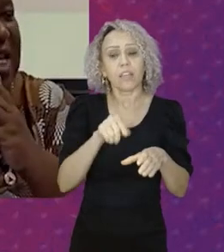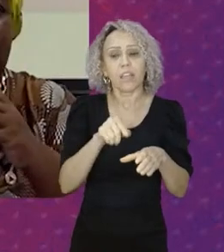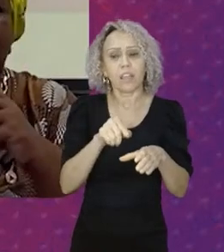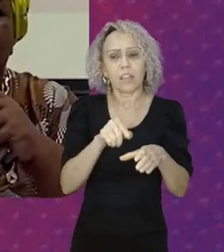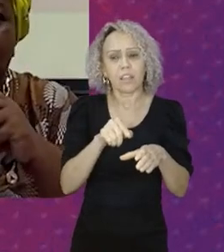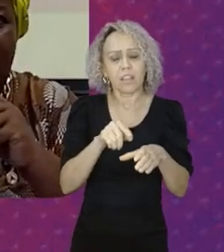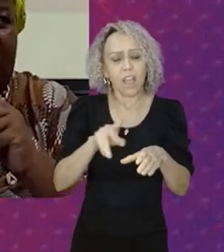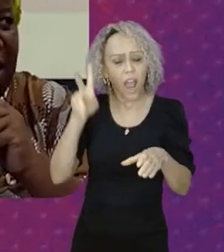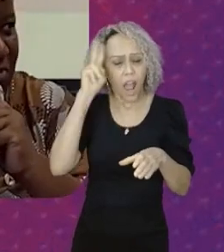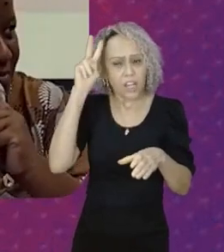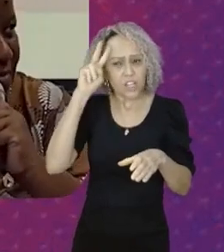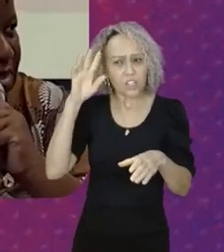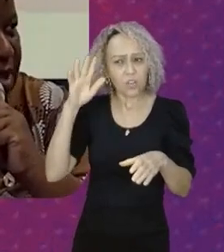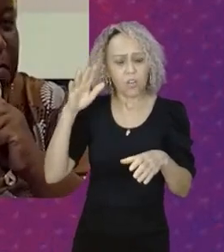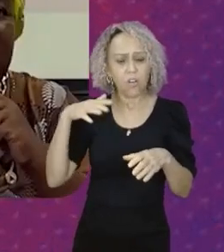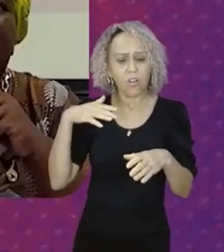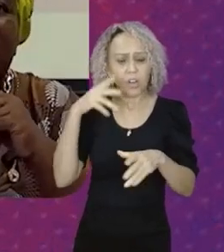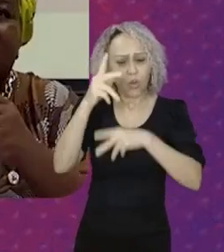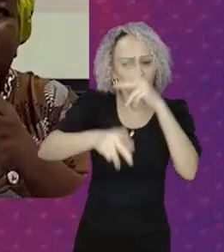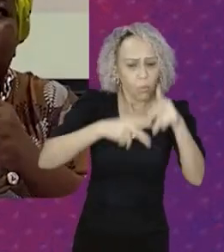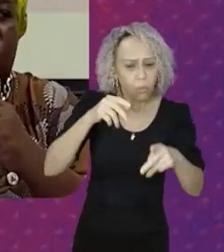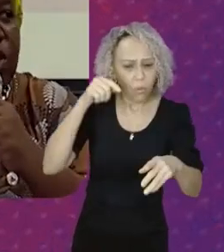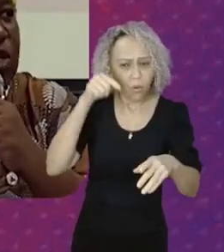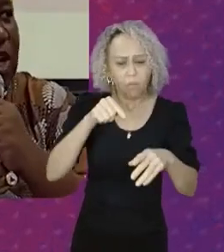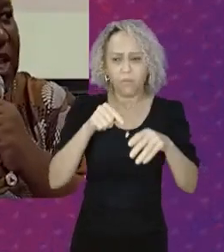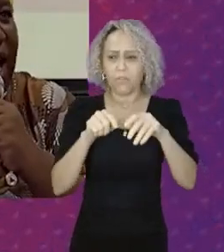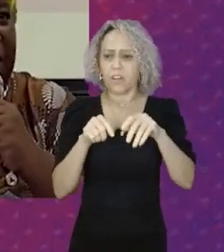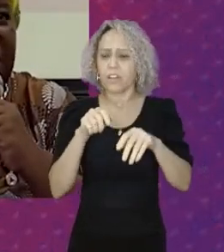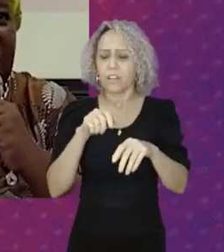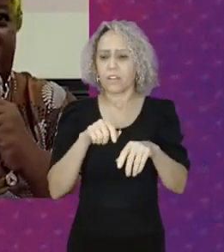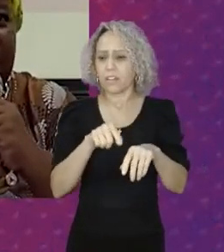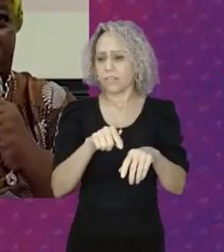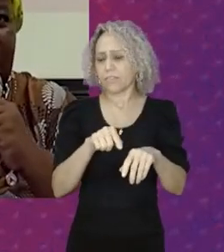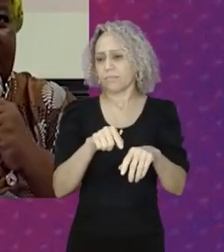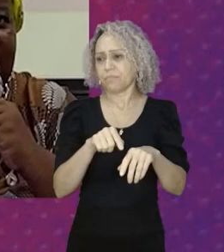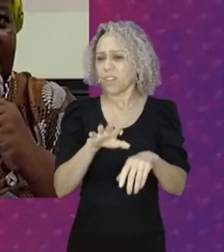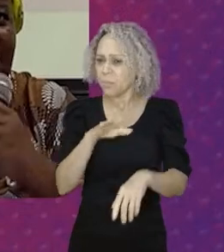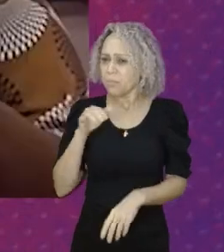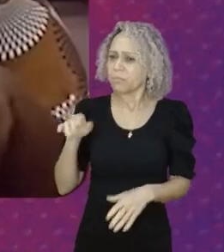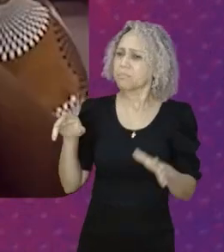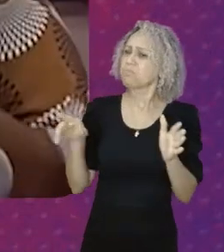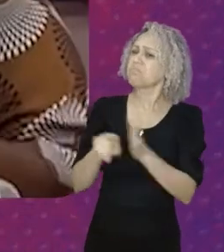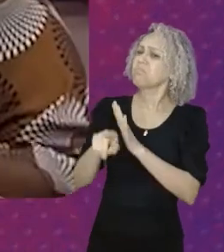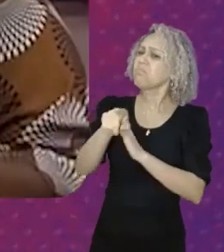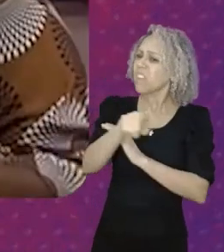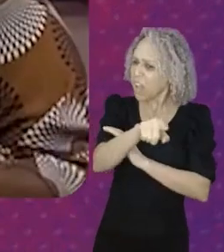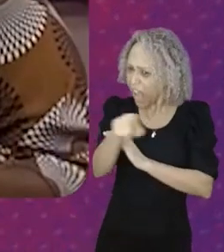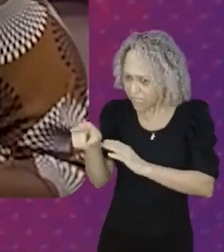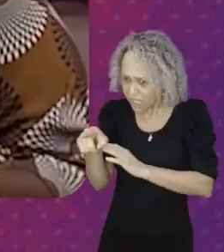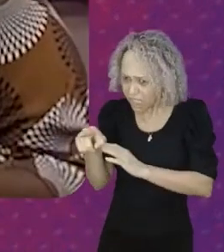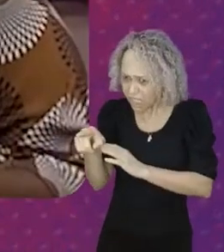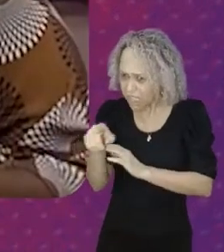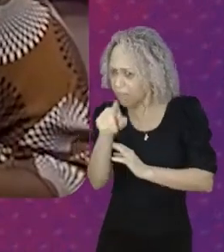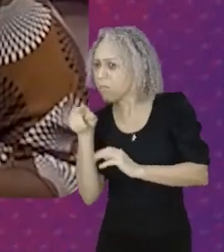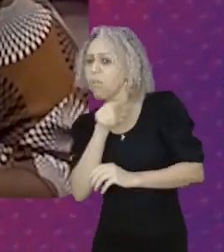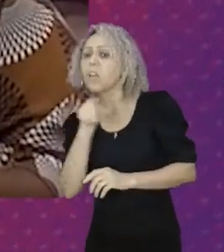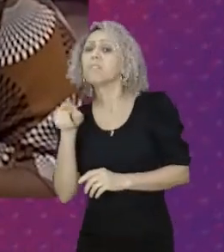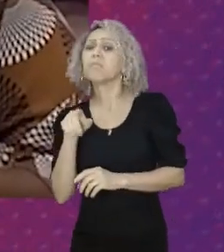vocês nasceram junto com a lei. Mas quem aqui estudou história da África na educação básica?